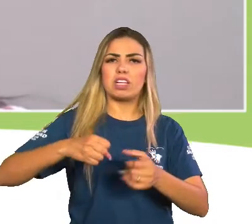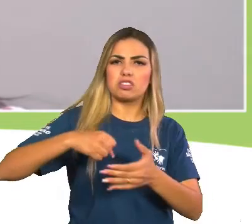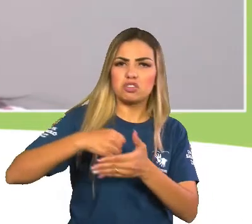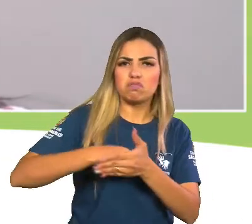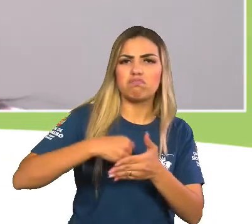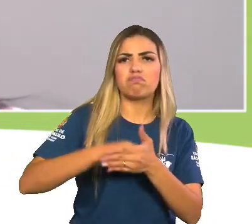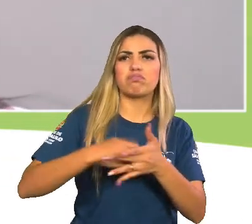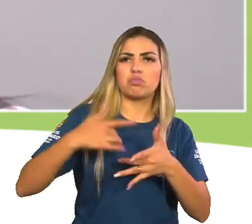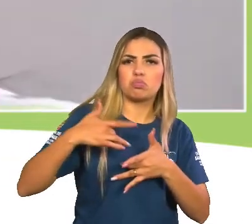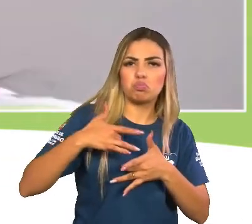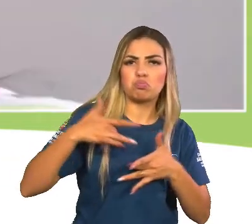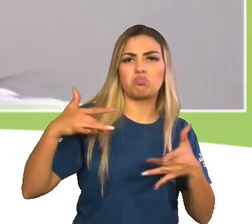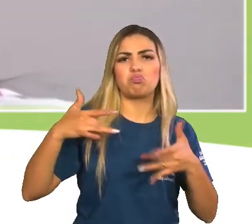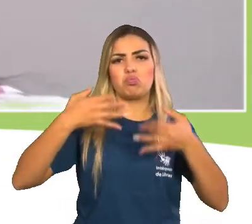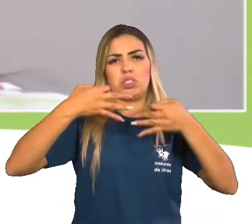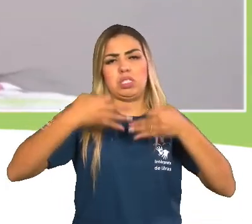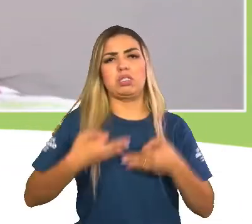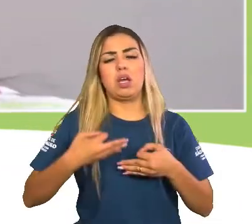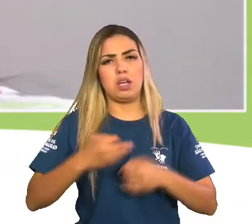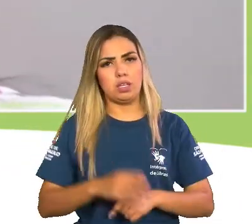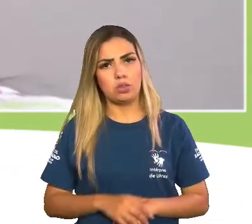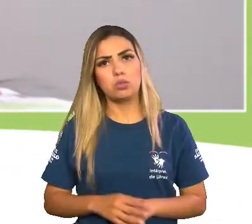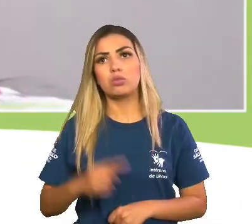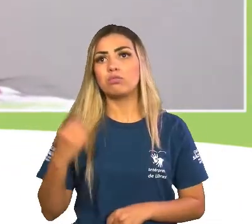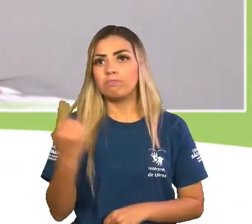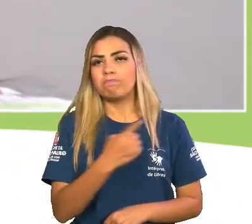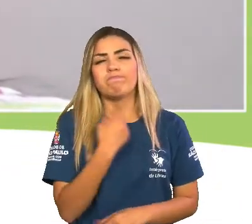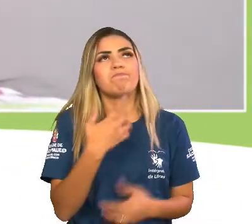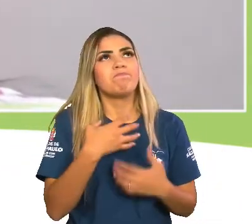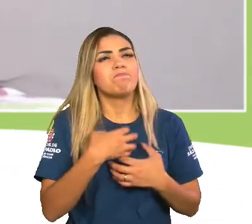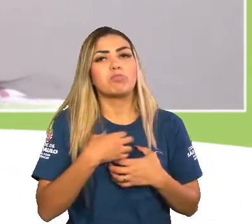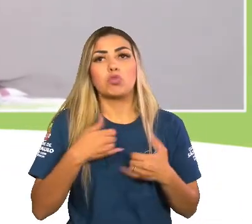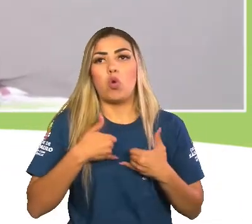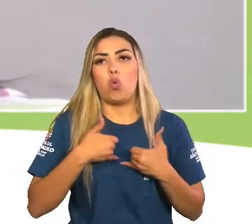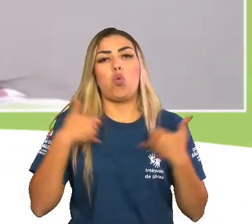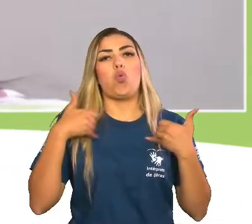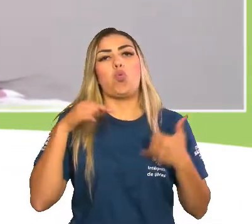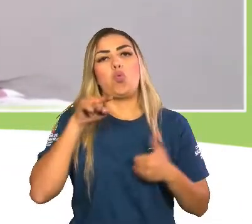muito generoso. Nós somos muito orgulhosos de você